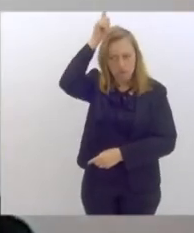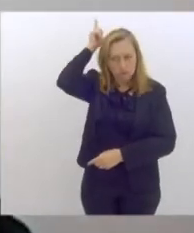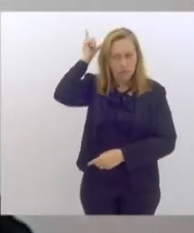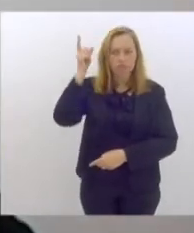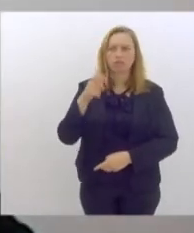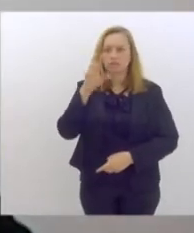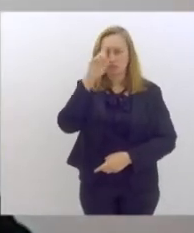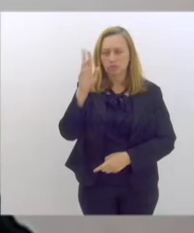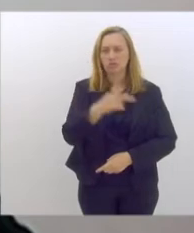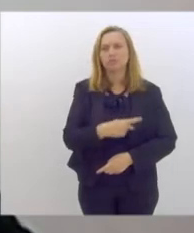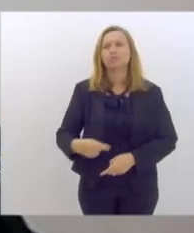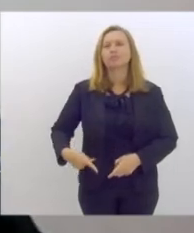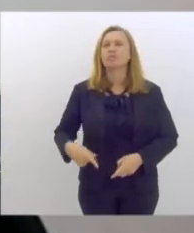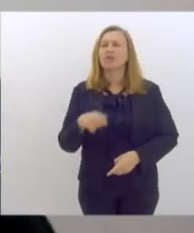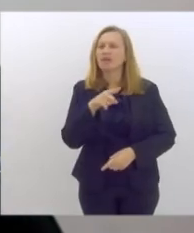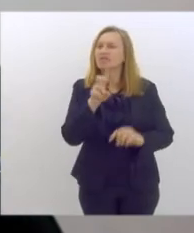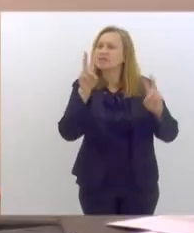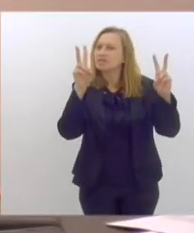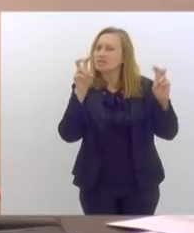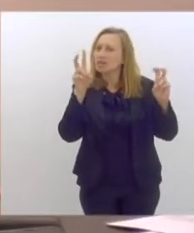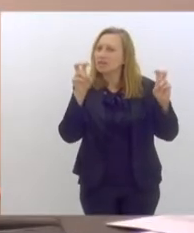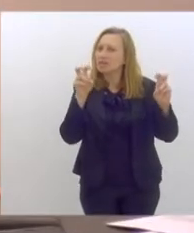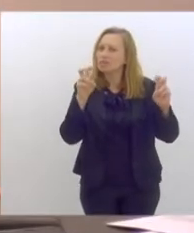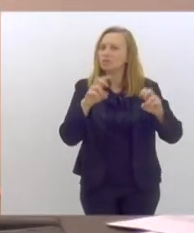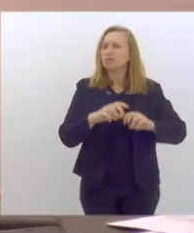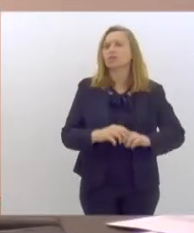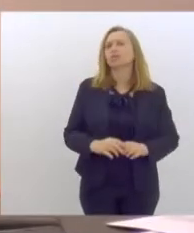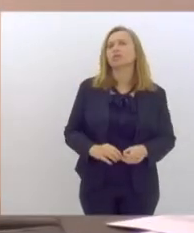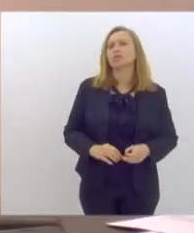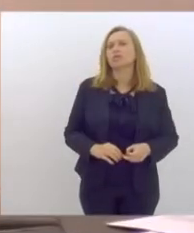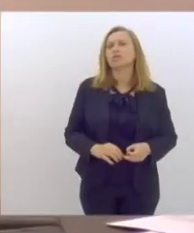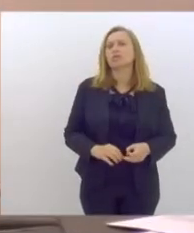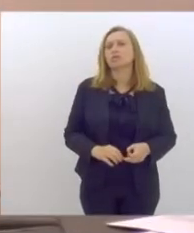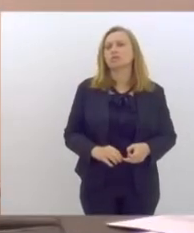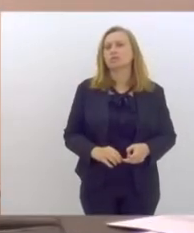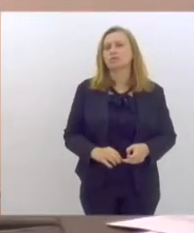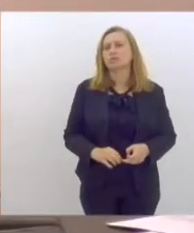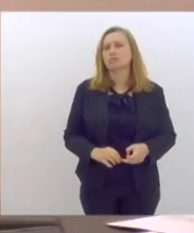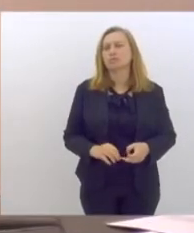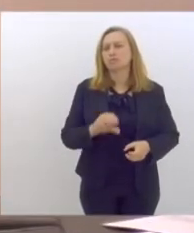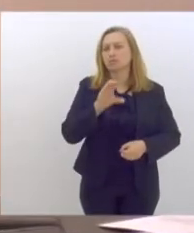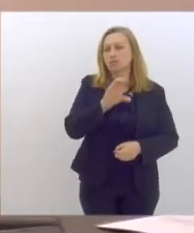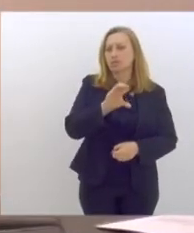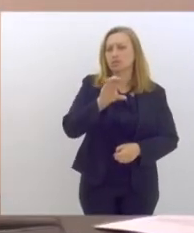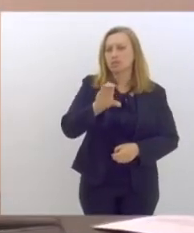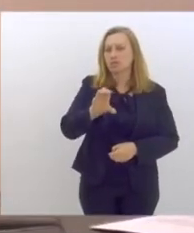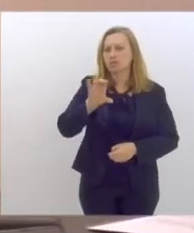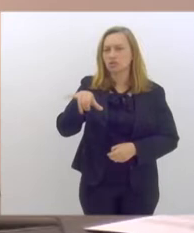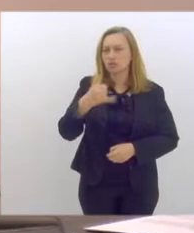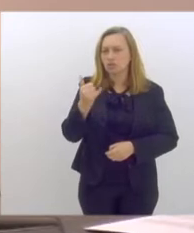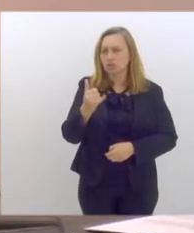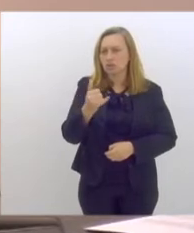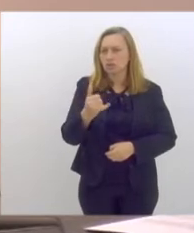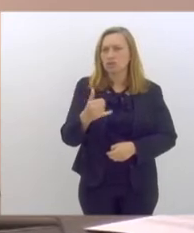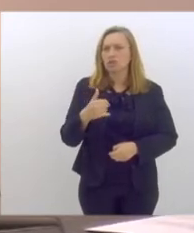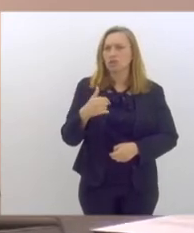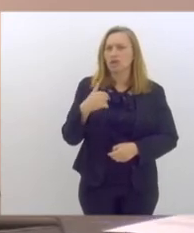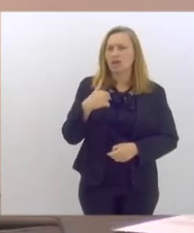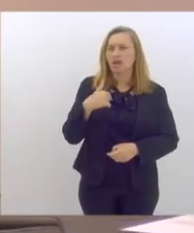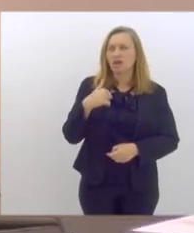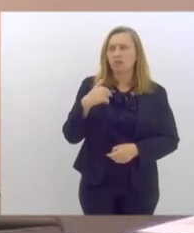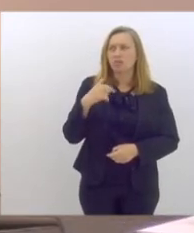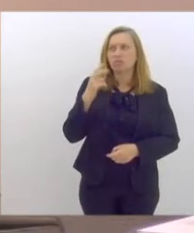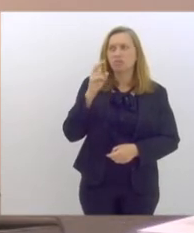sua presente esse tema é recorrente aqui na ccj salva o erro de